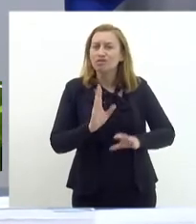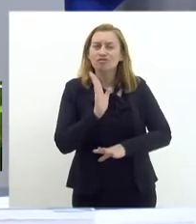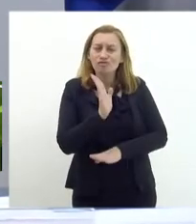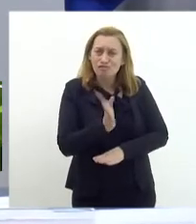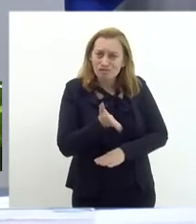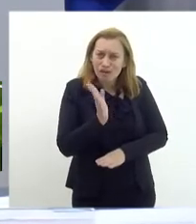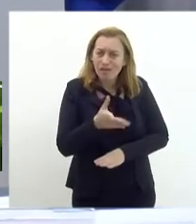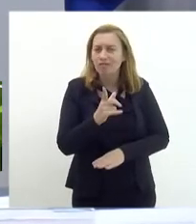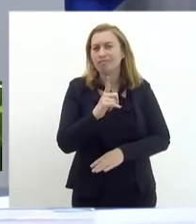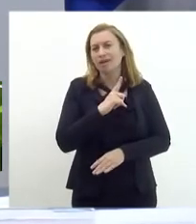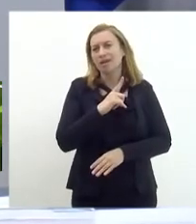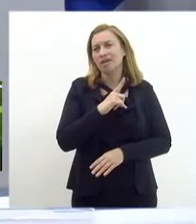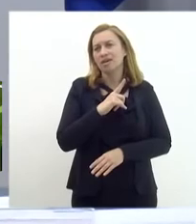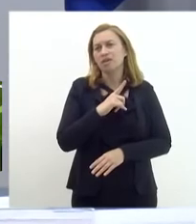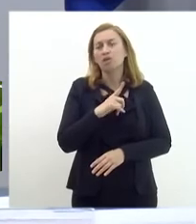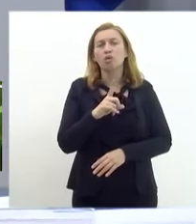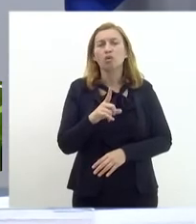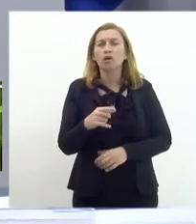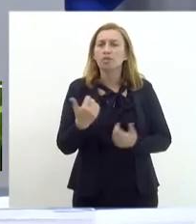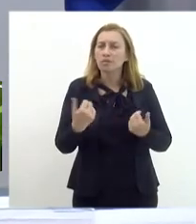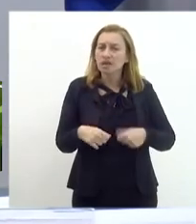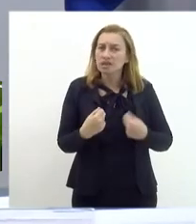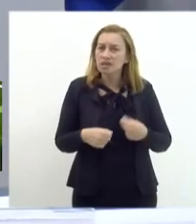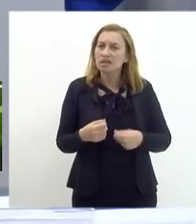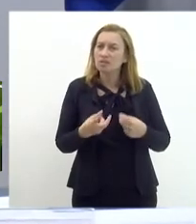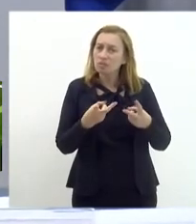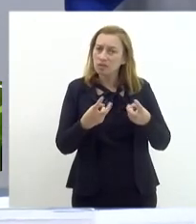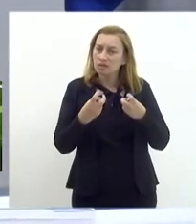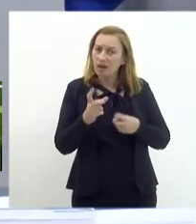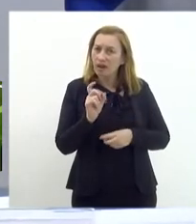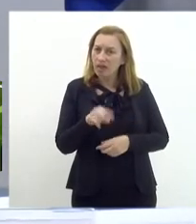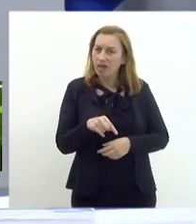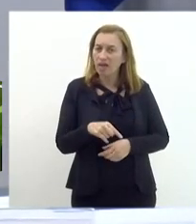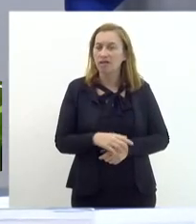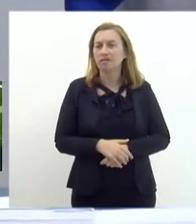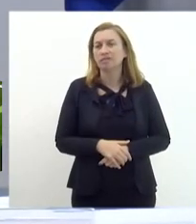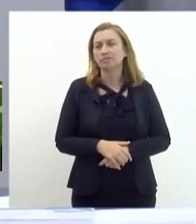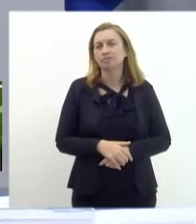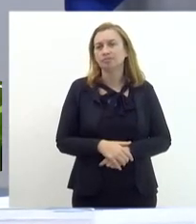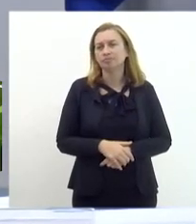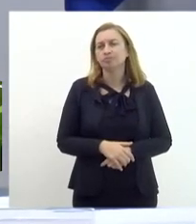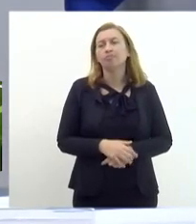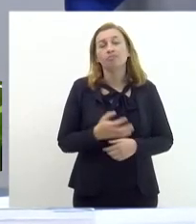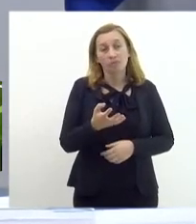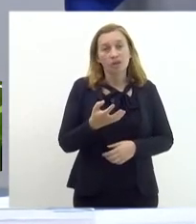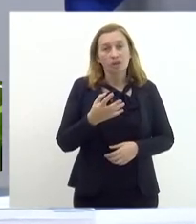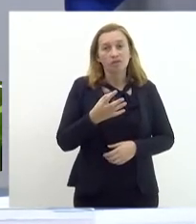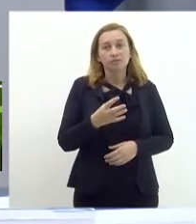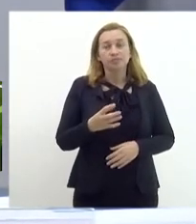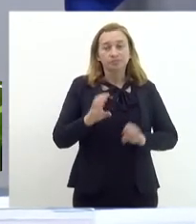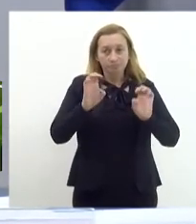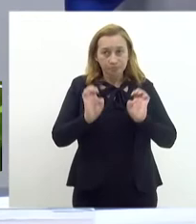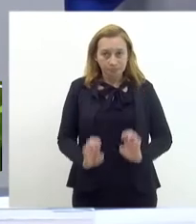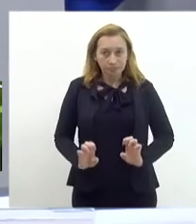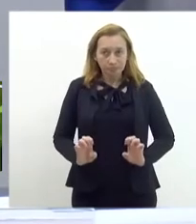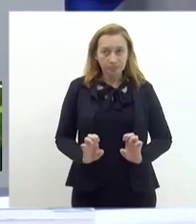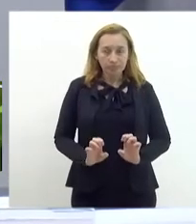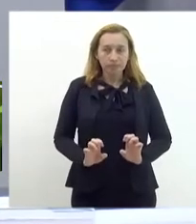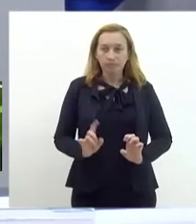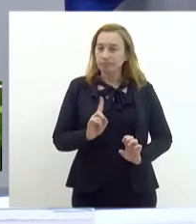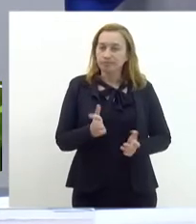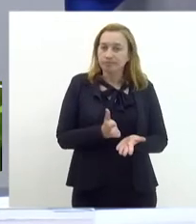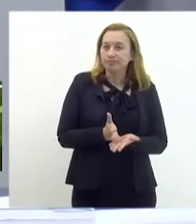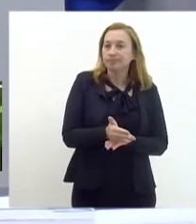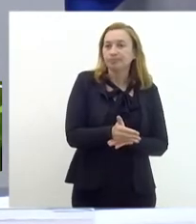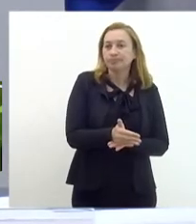já existem. O que a gente tem que ter aqui é o seguinte, olha, a gente quer a integridade para não se desviar